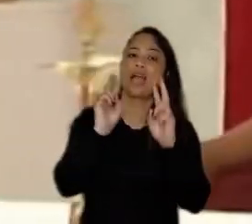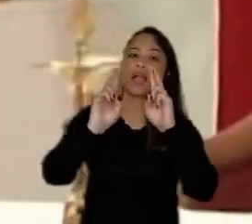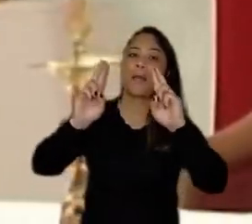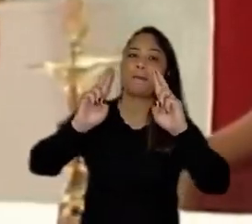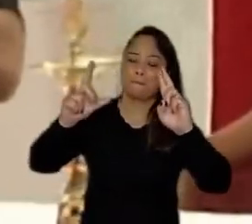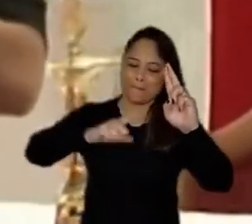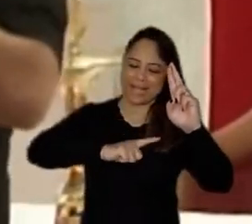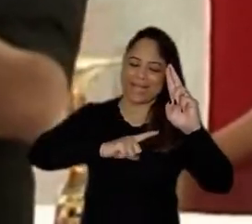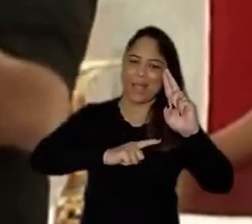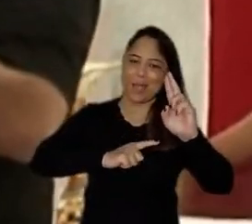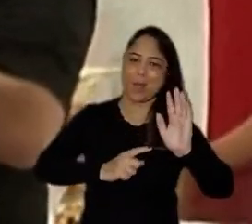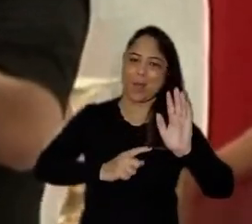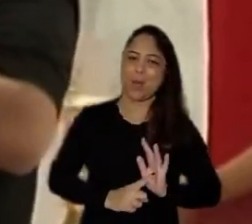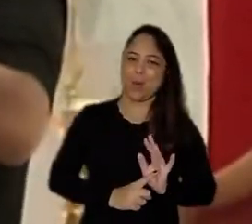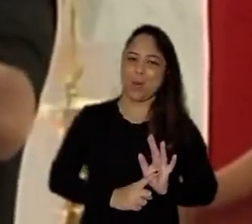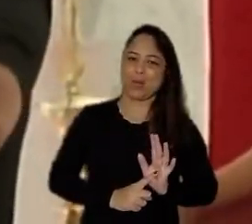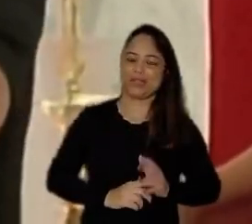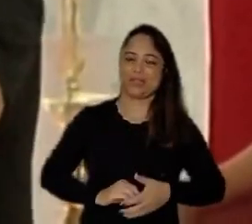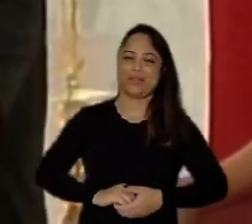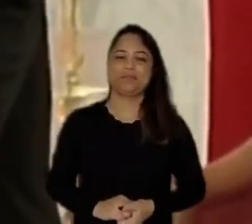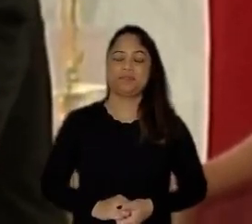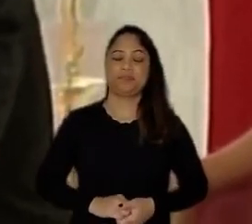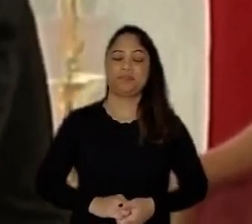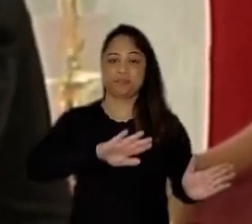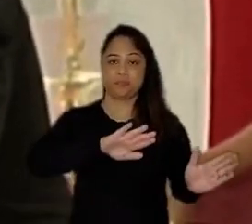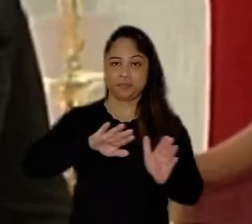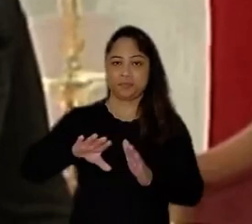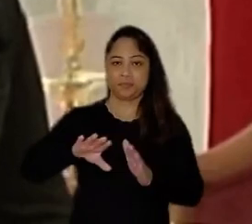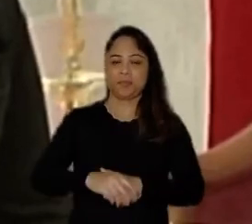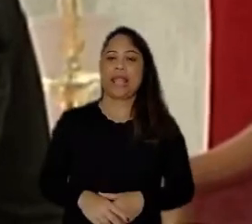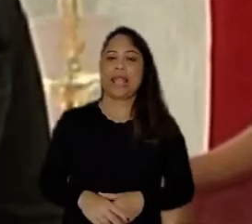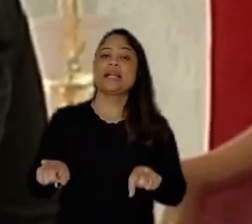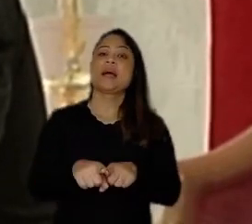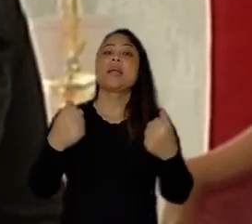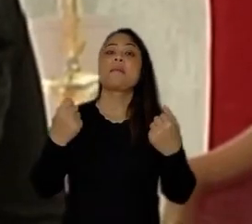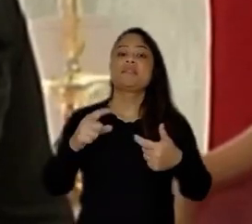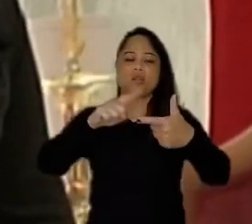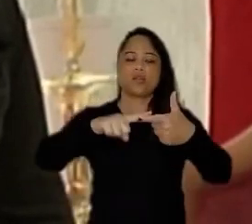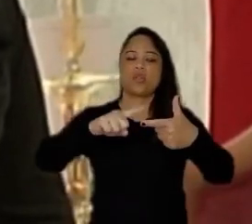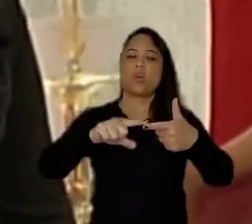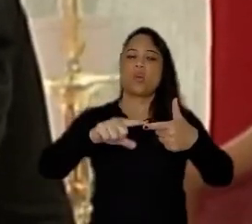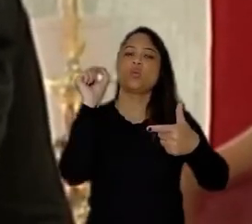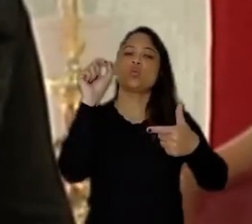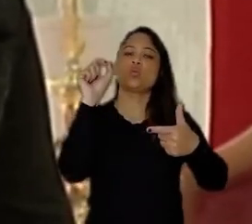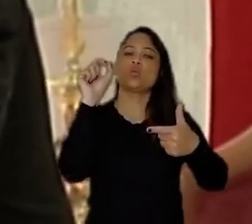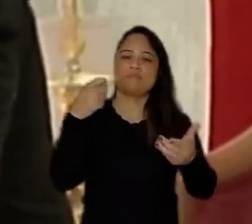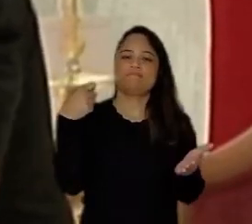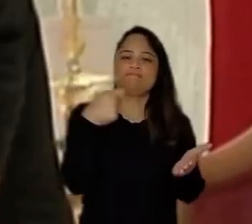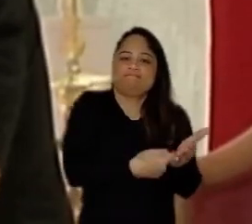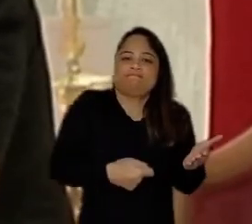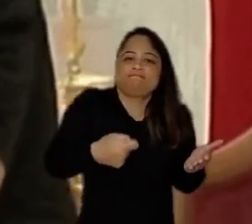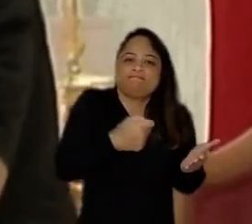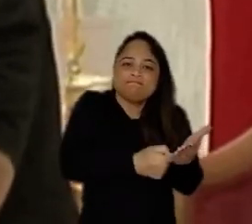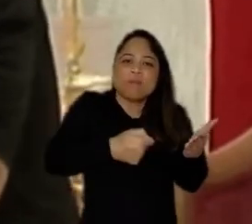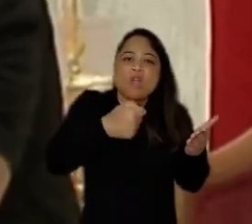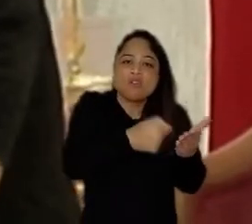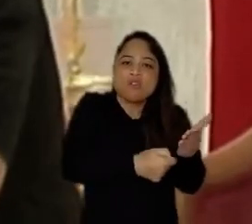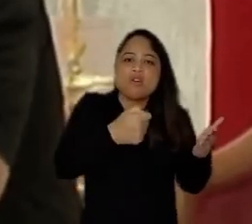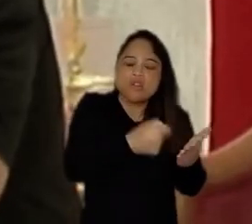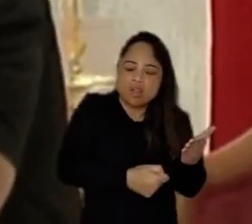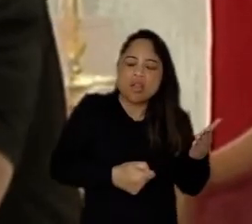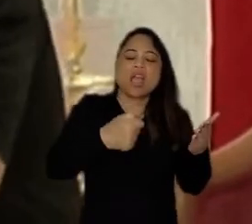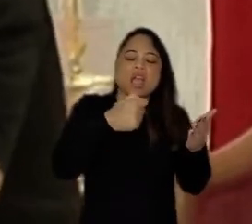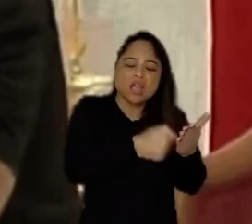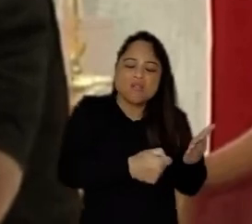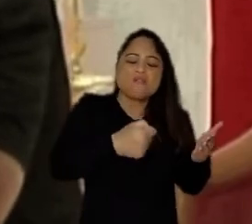Segunda filha da esperança: o esforço. Diga comigo: esforço. Fala para quem está na direita, esquerda,